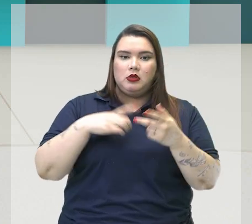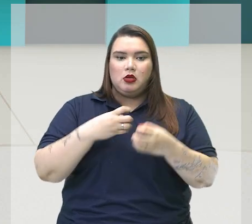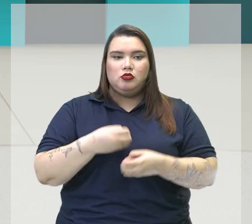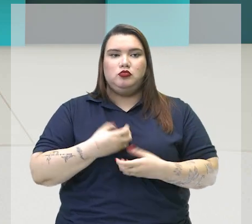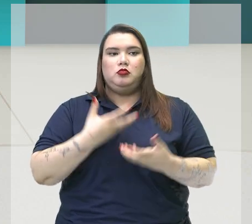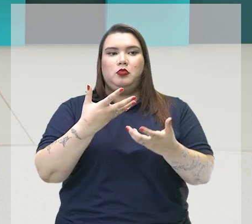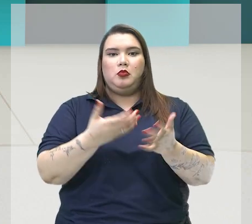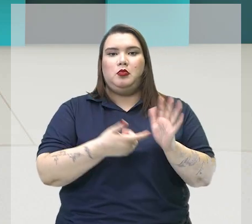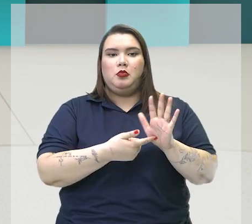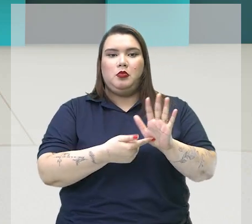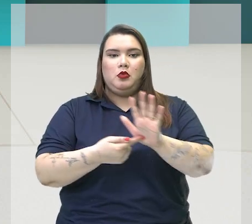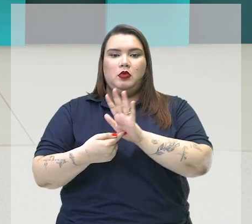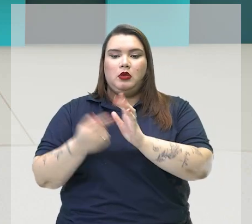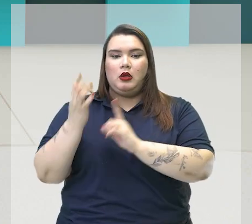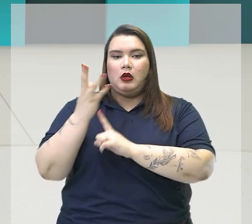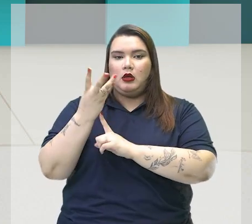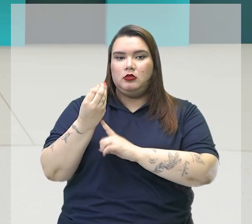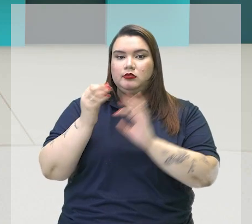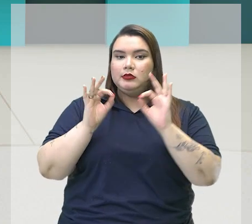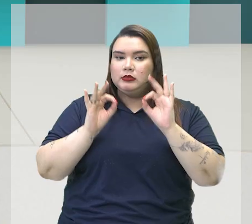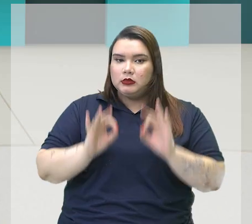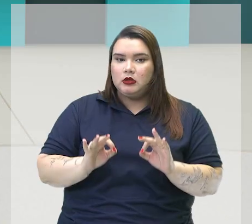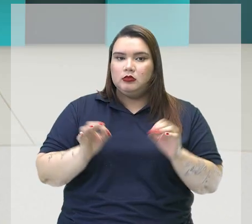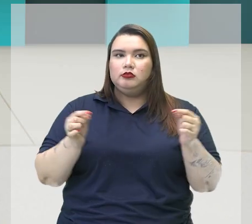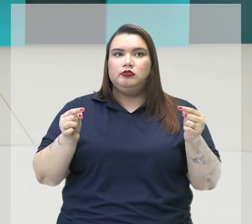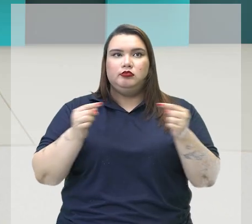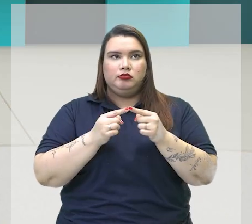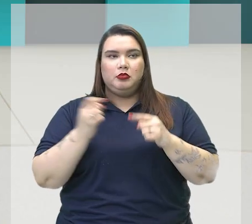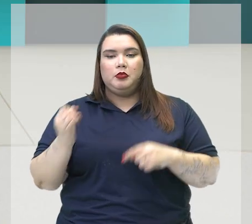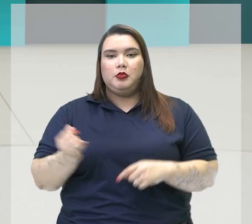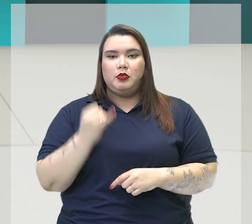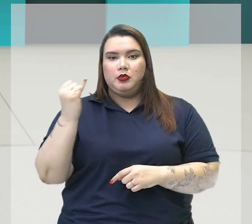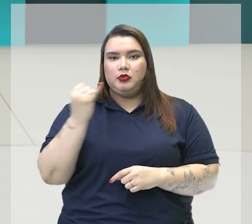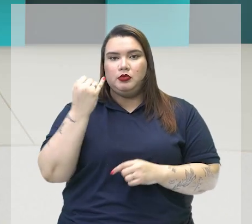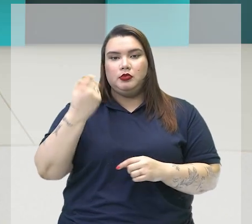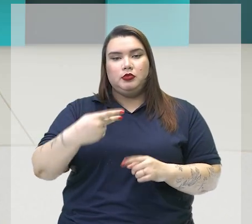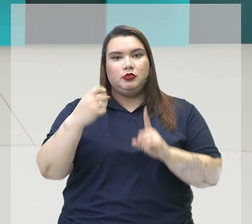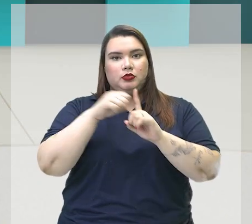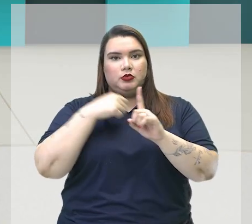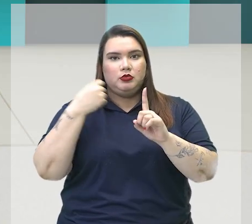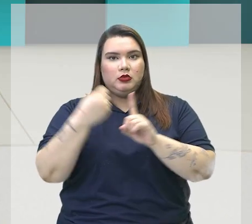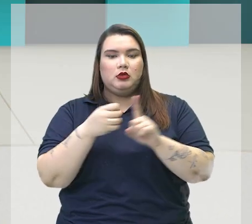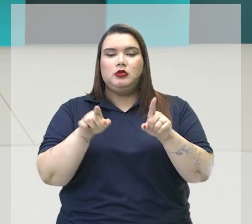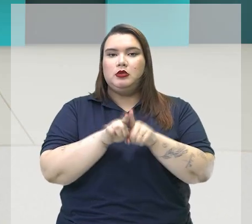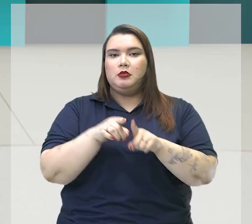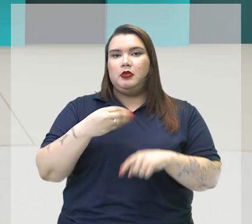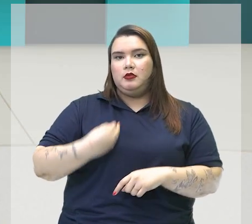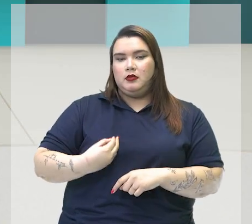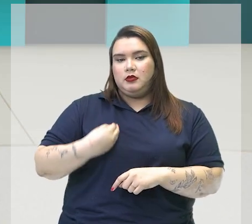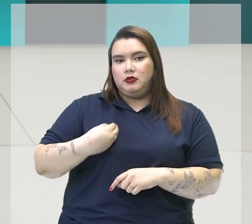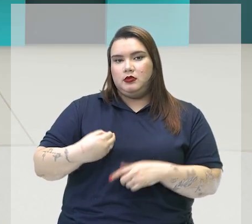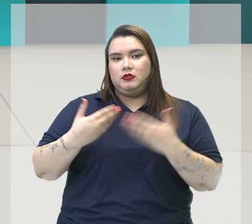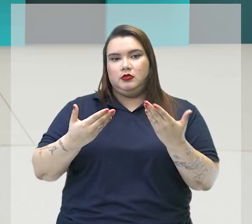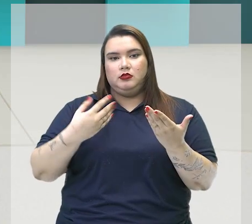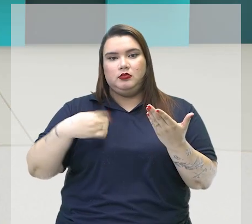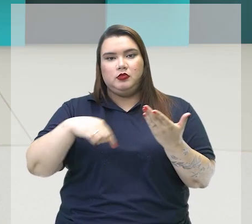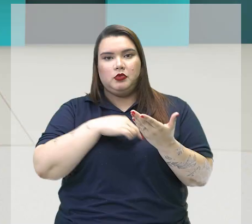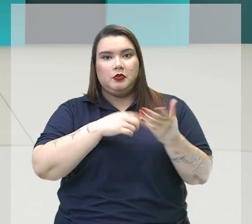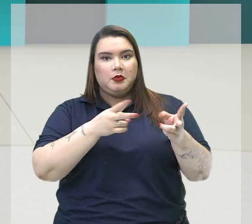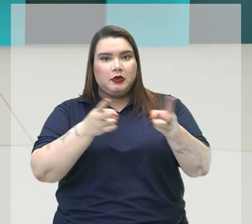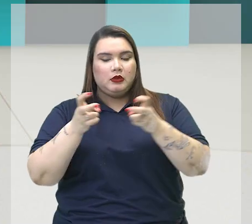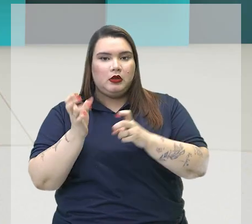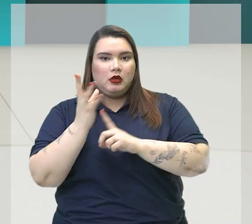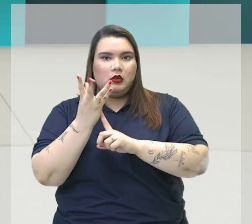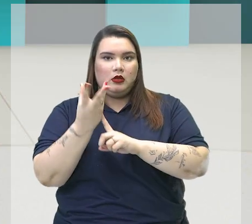né, através da sua arte. É de fato, né, um ponto muito relevante na nossa sociedade e na nossa vida, né, quando a gente olha para a arte